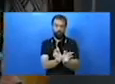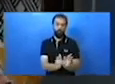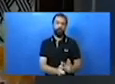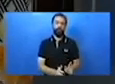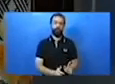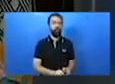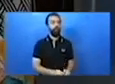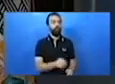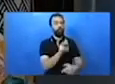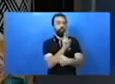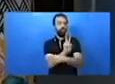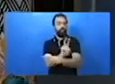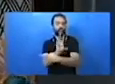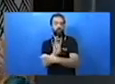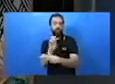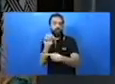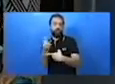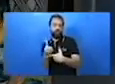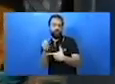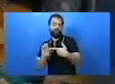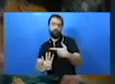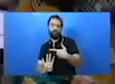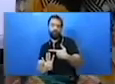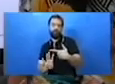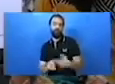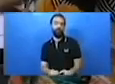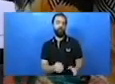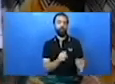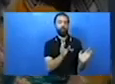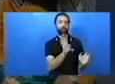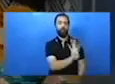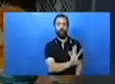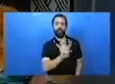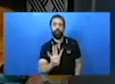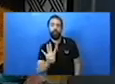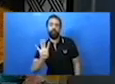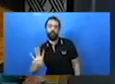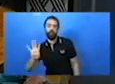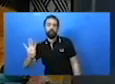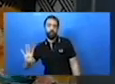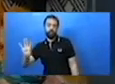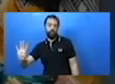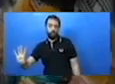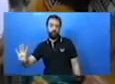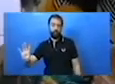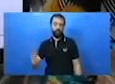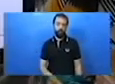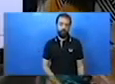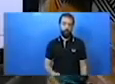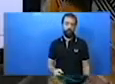24 dividido por 6, 4. 6 grupos de 4. E eu quero 5